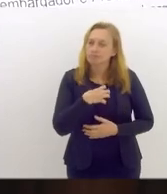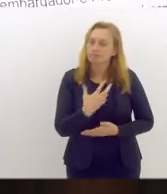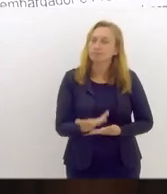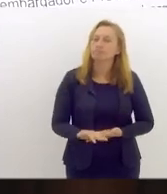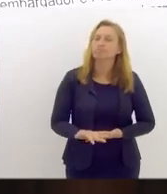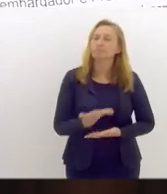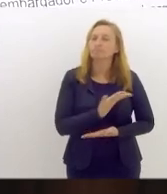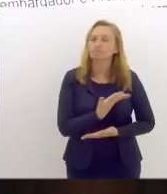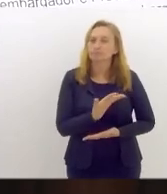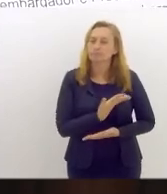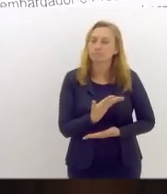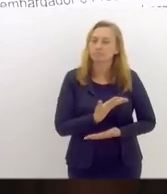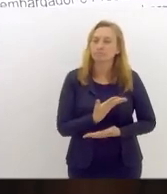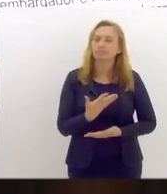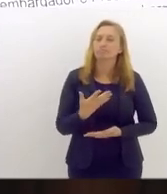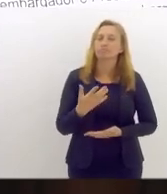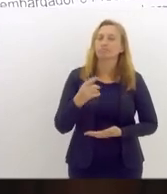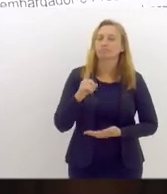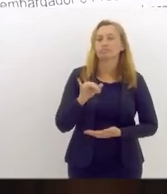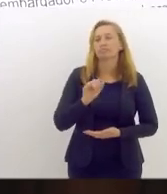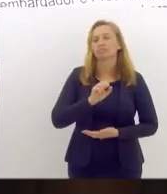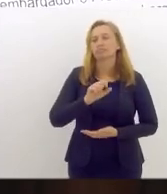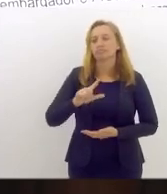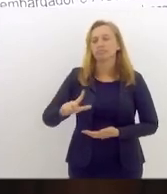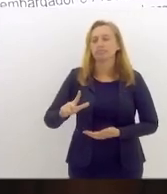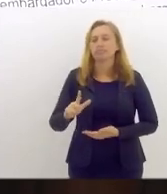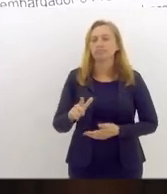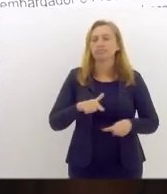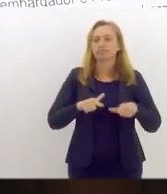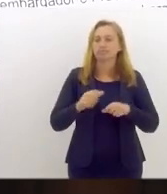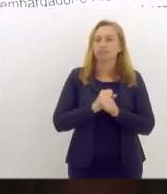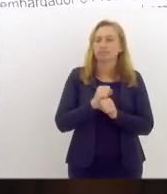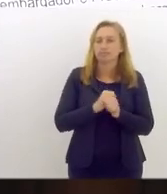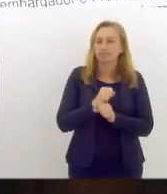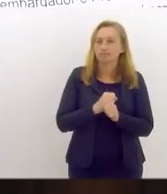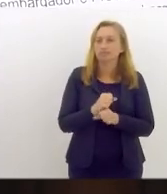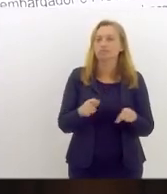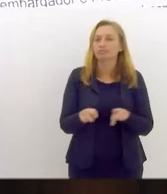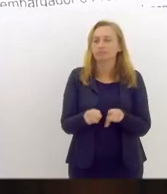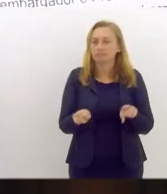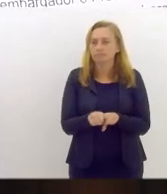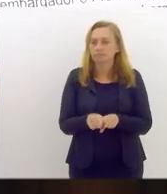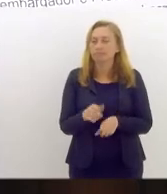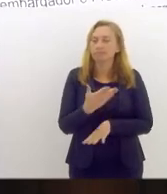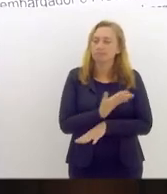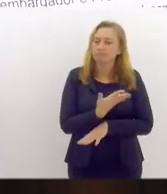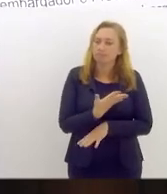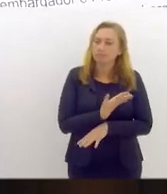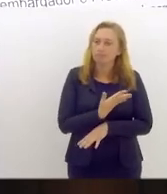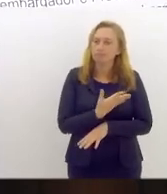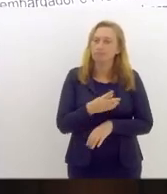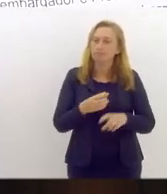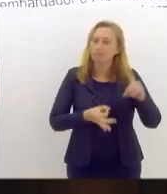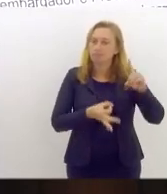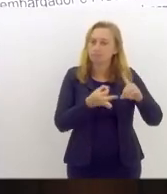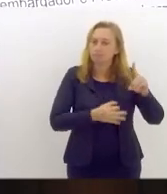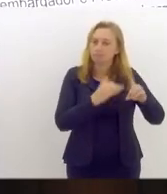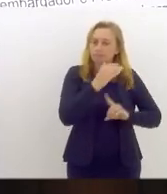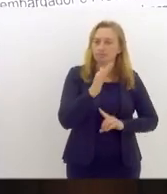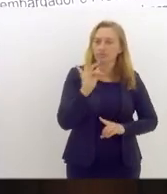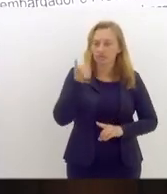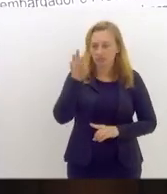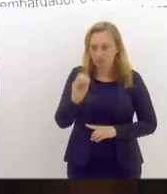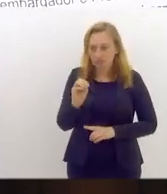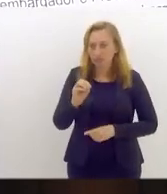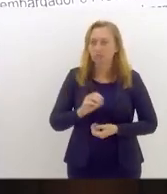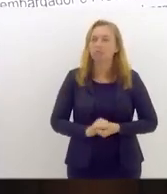Carlos Santos Oliveira com quem eu trabalhei muitos anos na minha cama o meu também amigo Desembargador Fernando Almeida